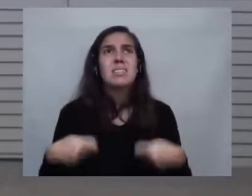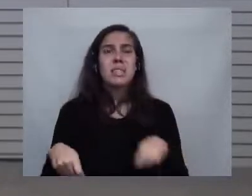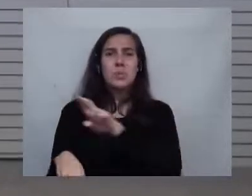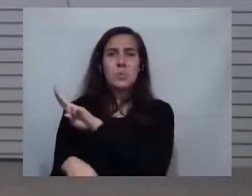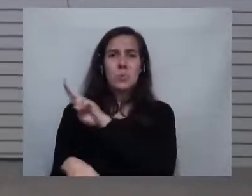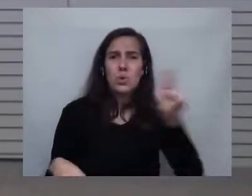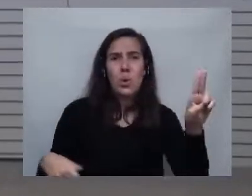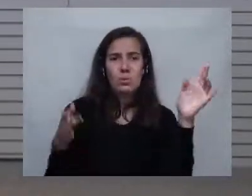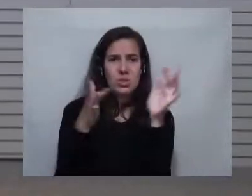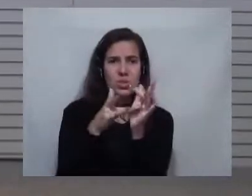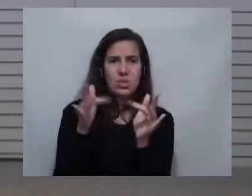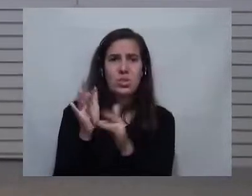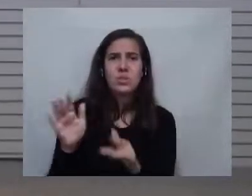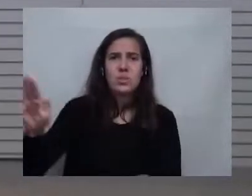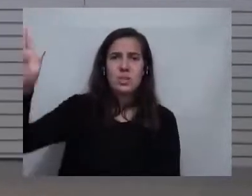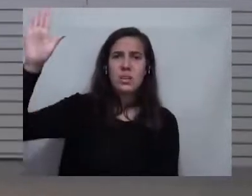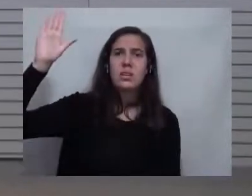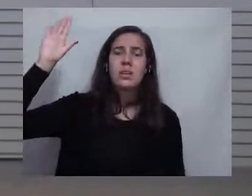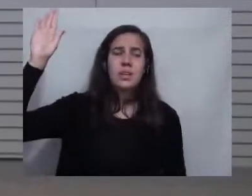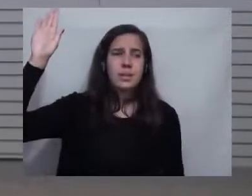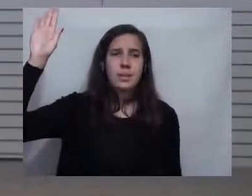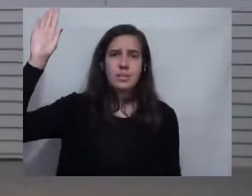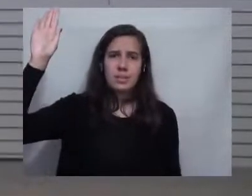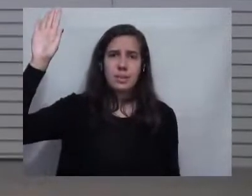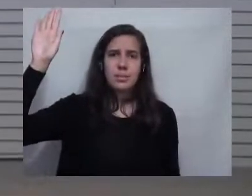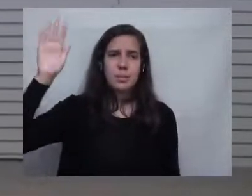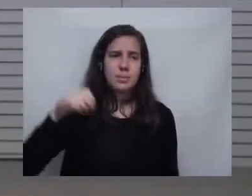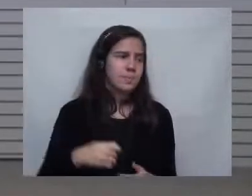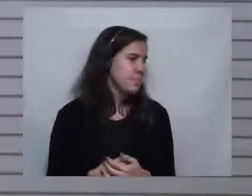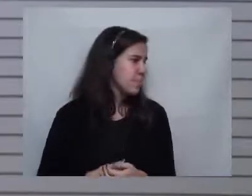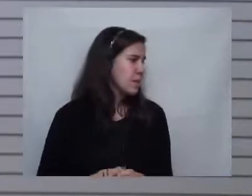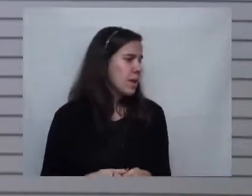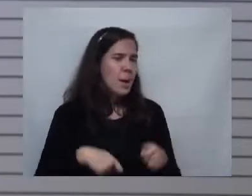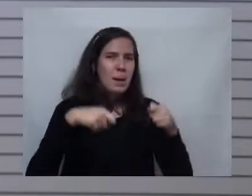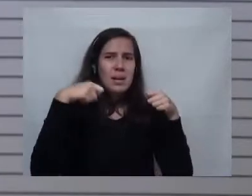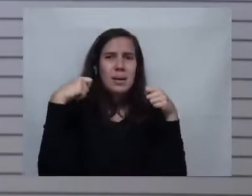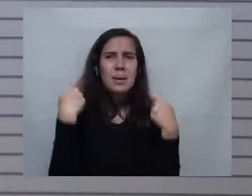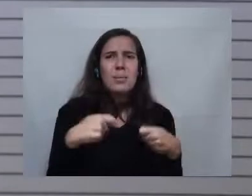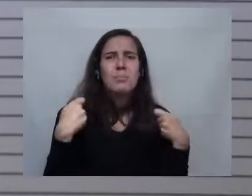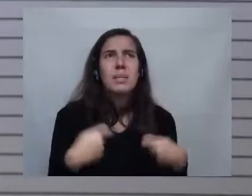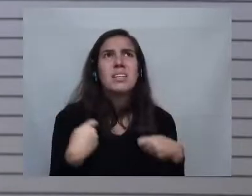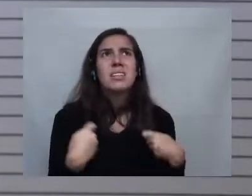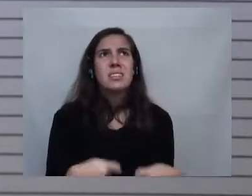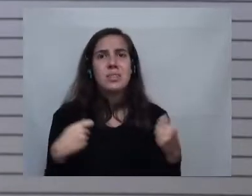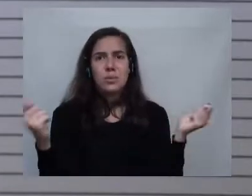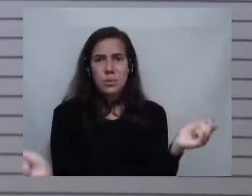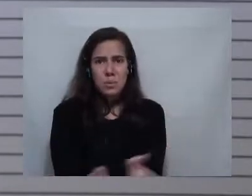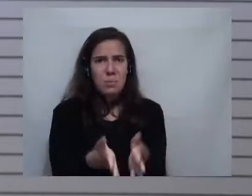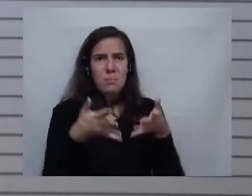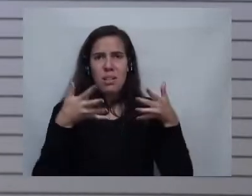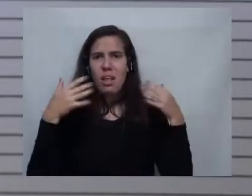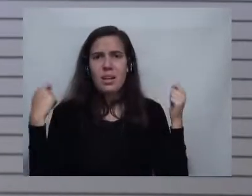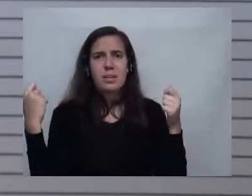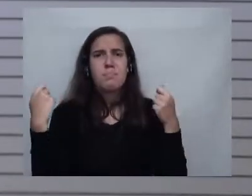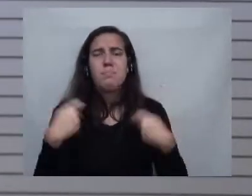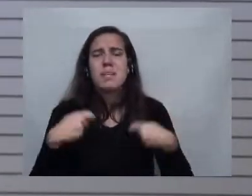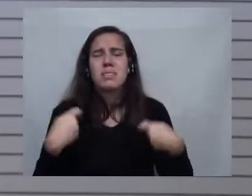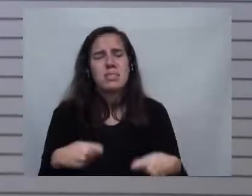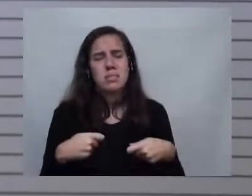te abençoe e Deus te abençoe Deus te abençoe meu irmão Deus abençoe Deus abençoe em nome de Jesus